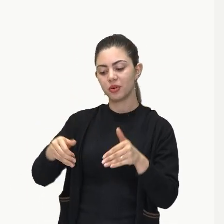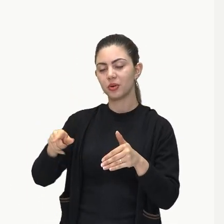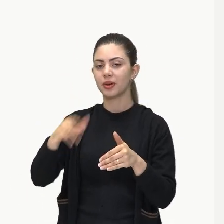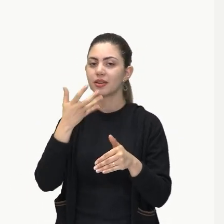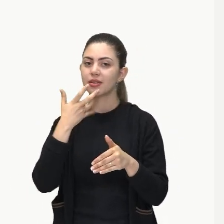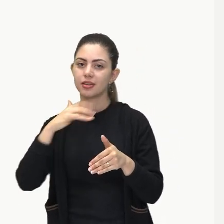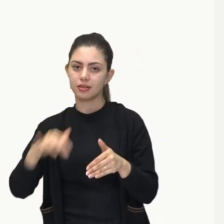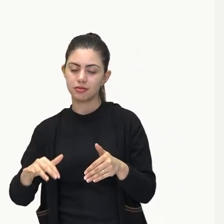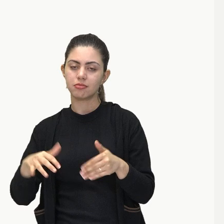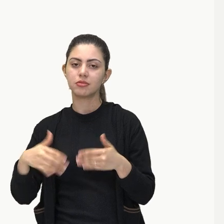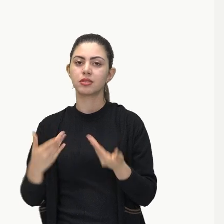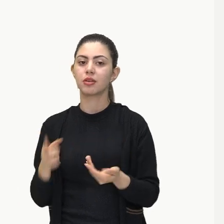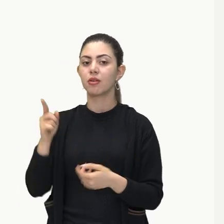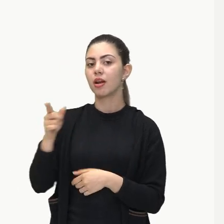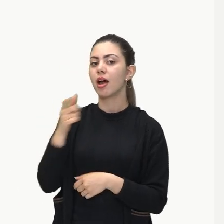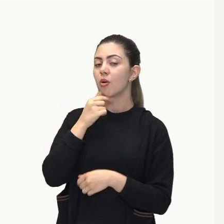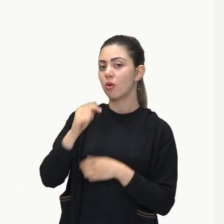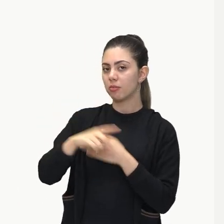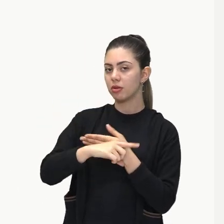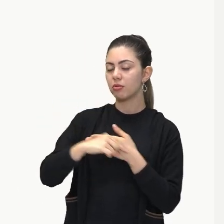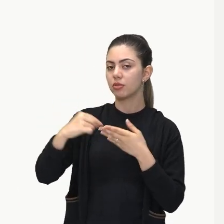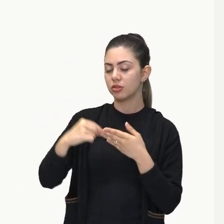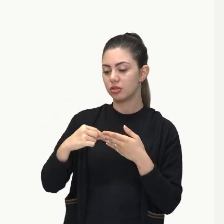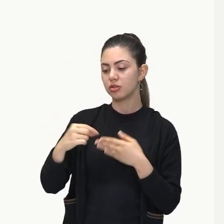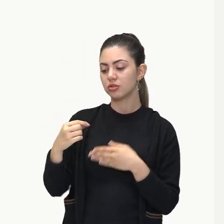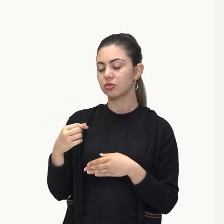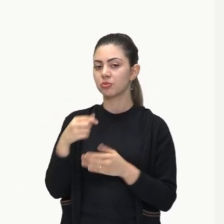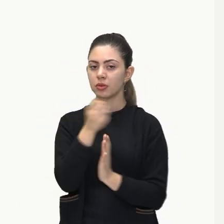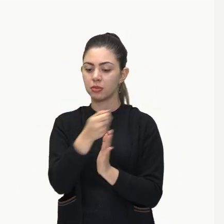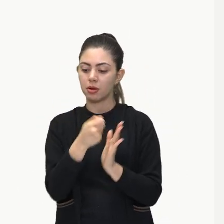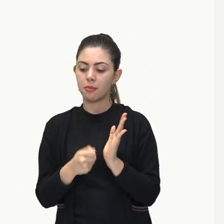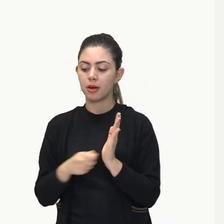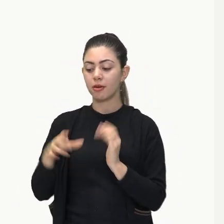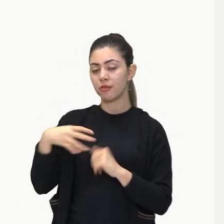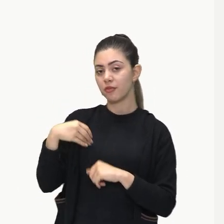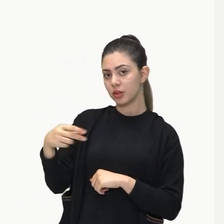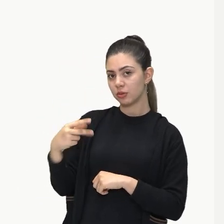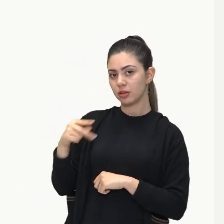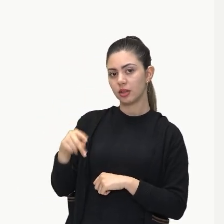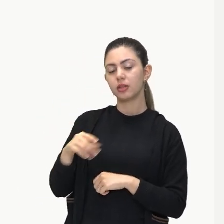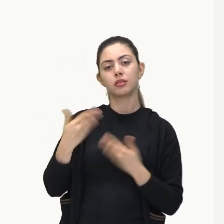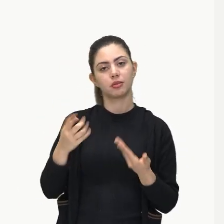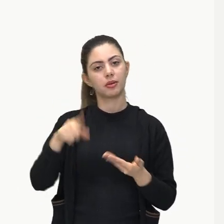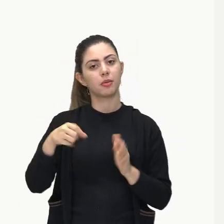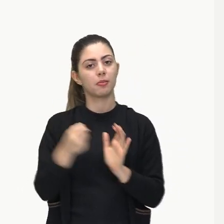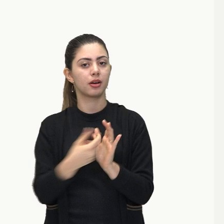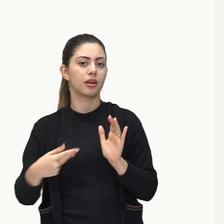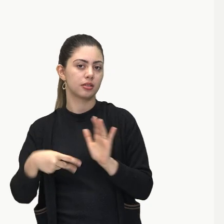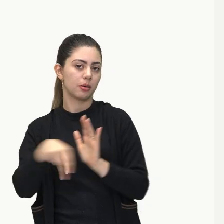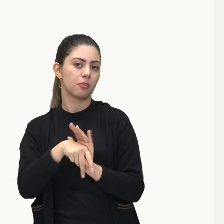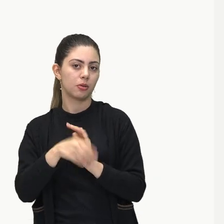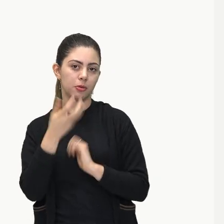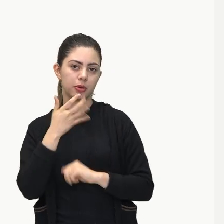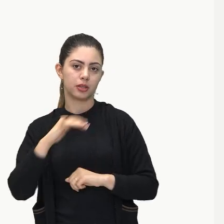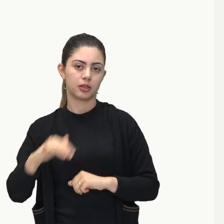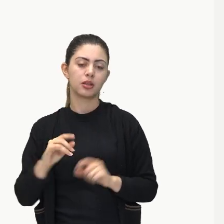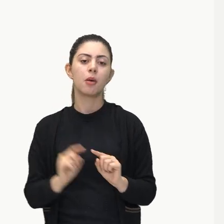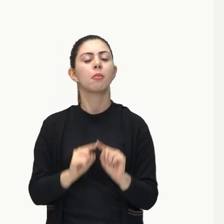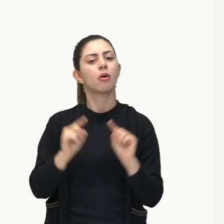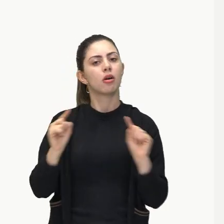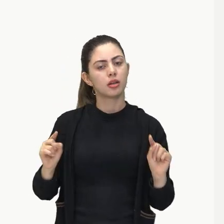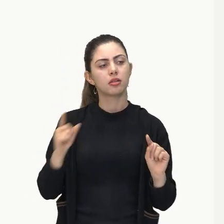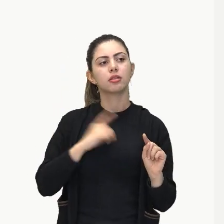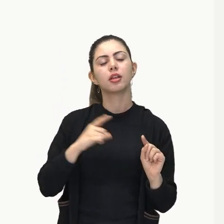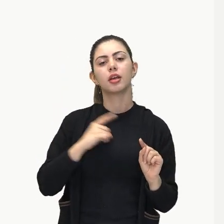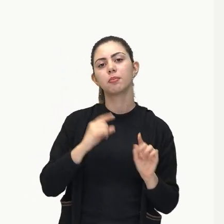do Vinícius de Moraes. Ele foi escrevendo, então tem um aspecto infantil. Mas isso não quer dizer que o poema não tenha uma certa profundidade, que a